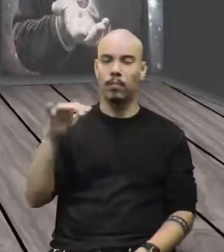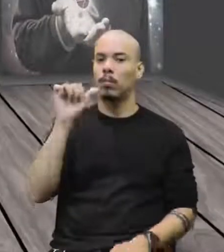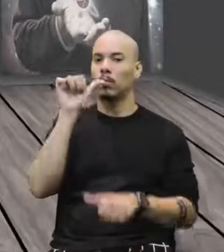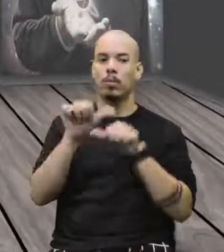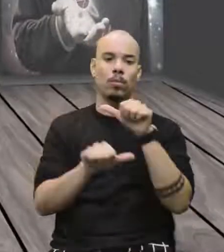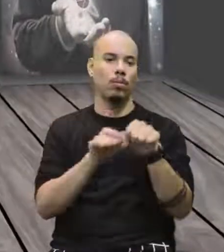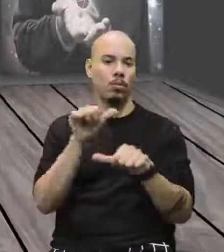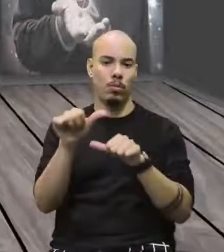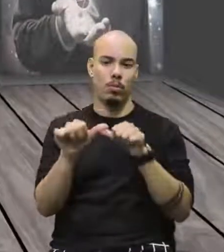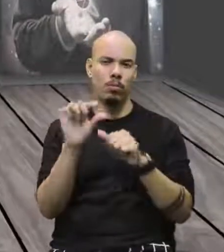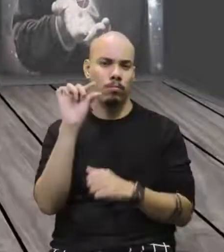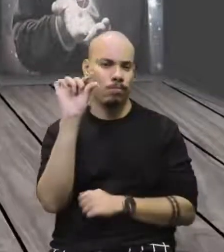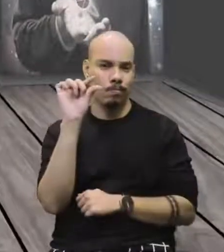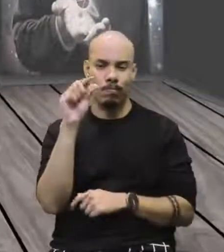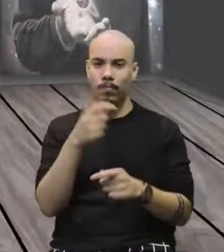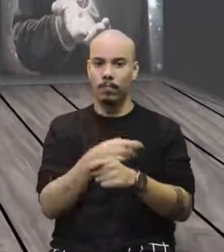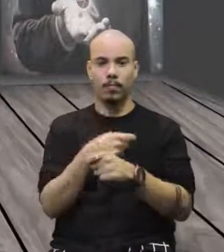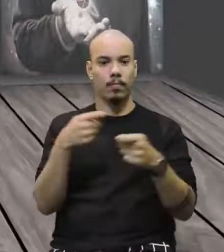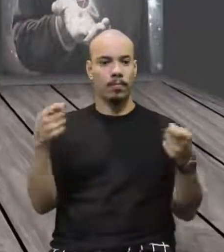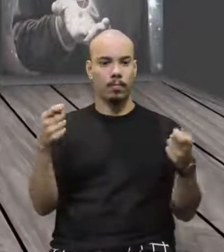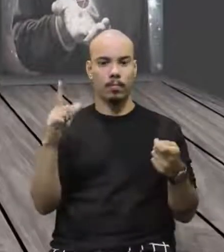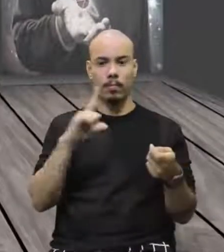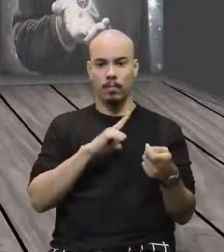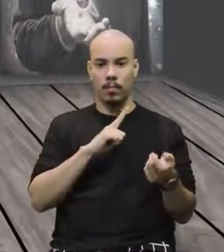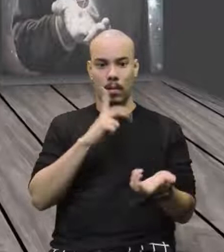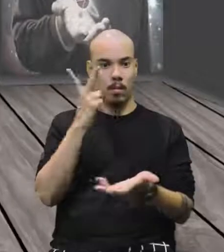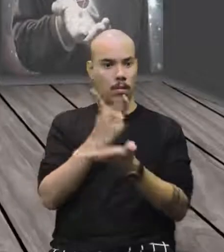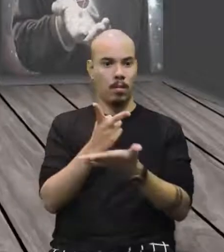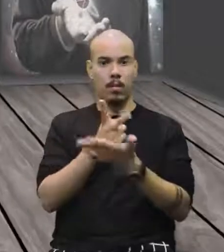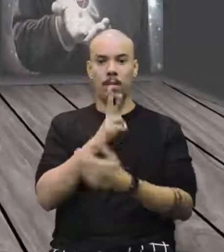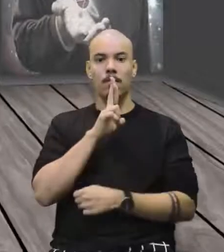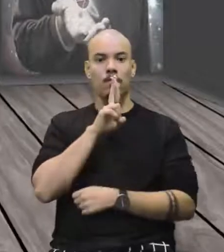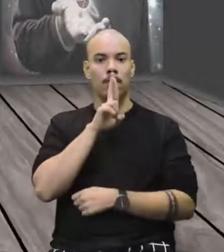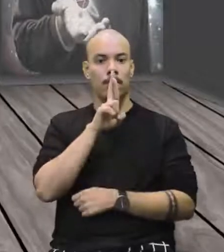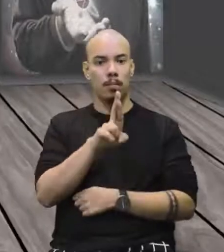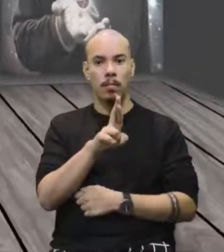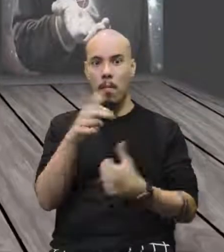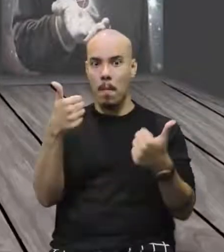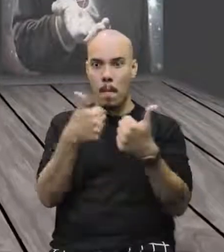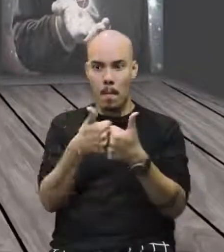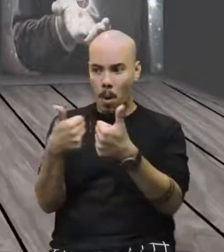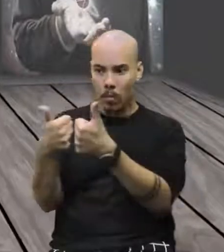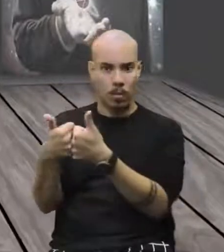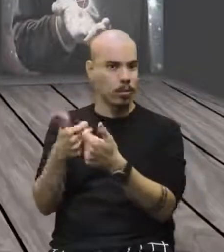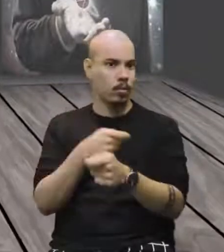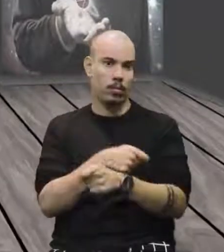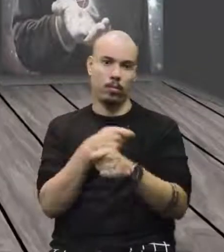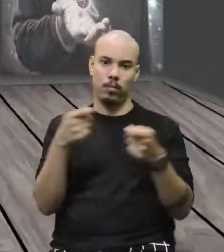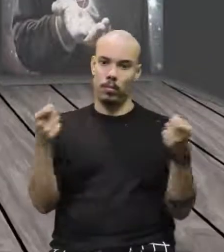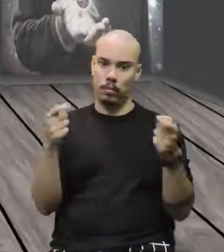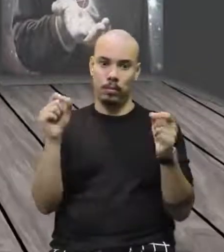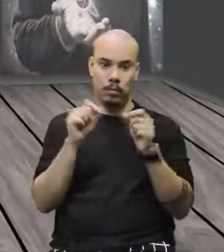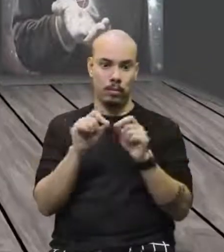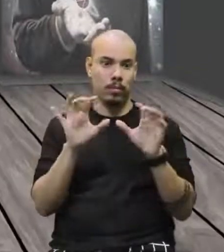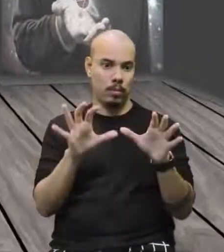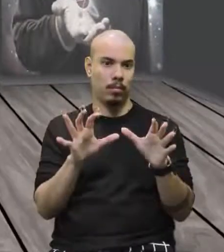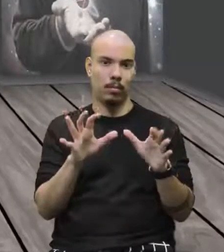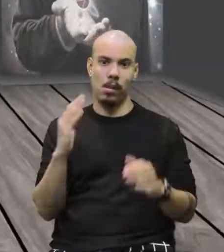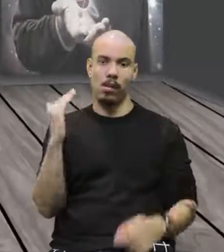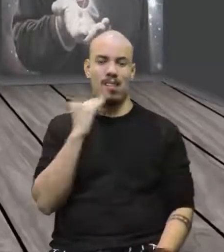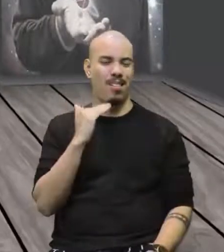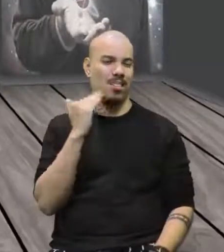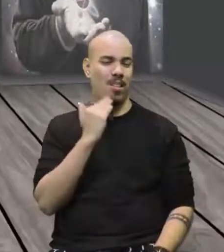muito pouco e não tem condições de ter na mesma resposta um resultado tão próximo um do outro. Se for feita assim, é uma questão mal